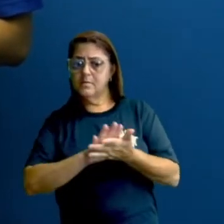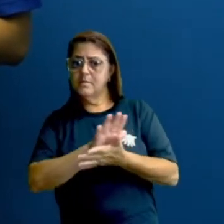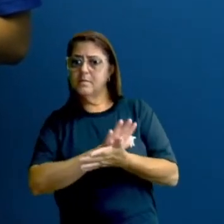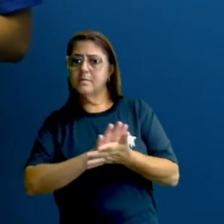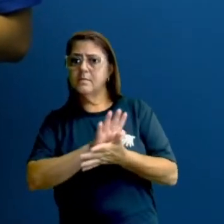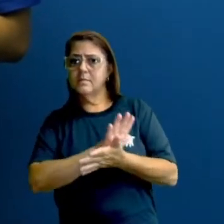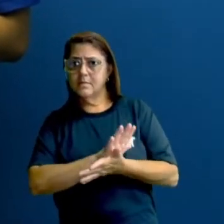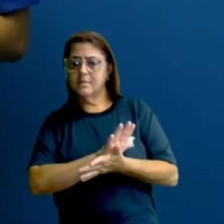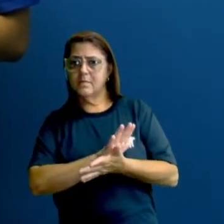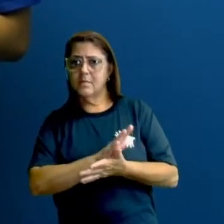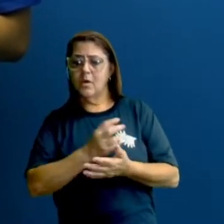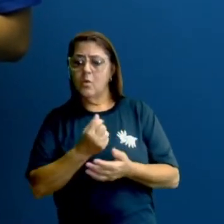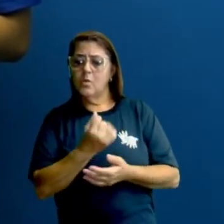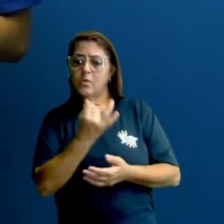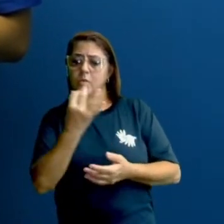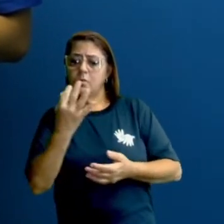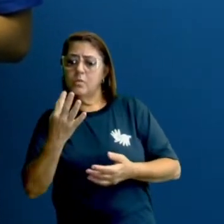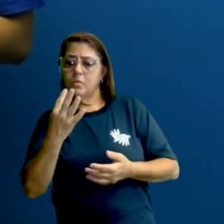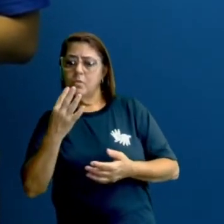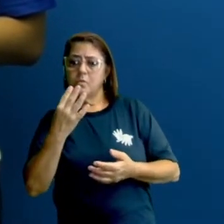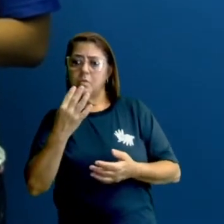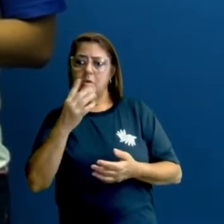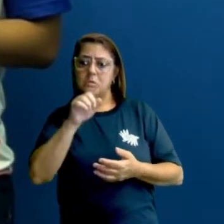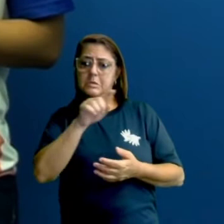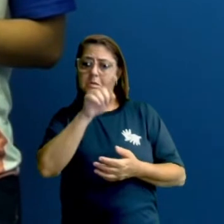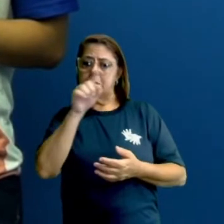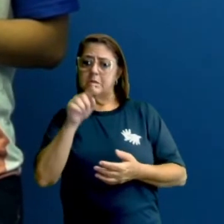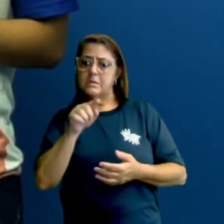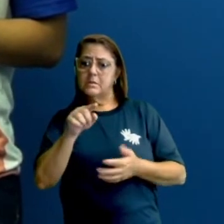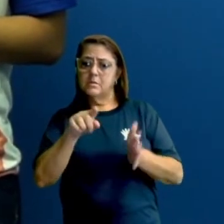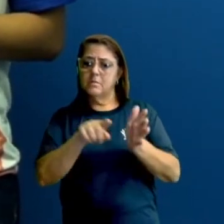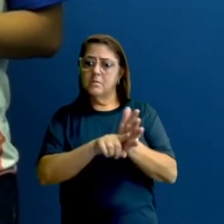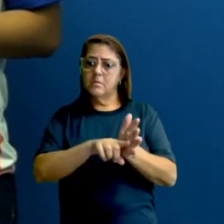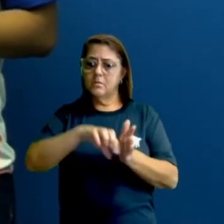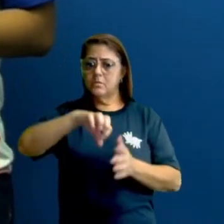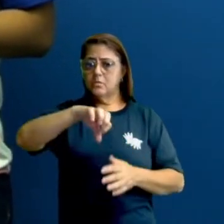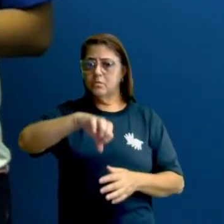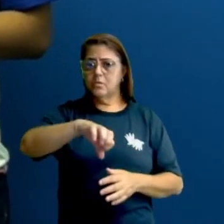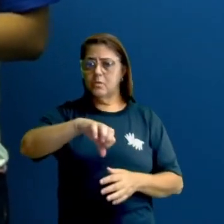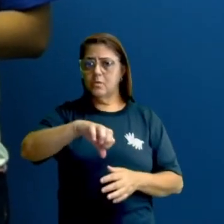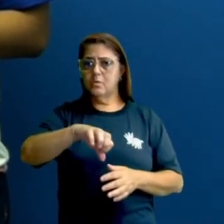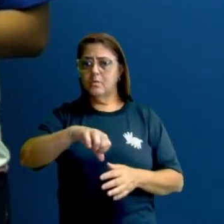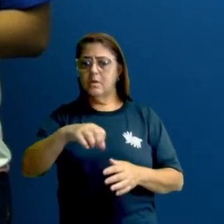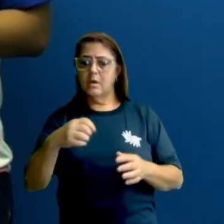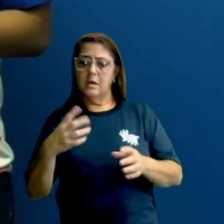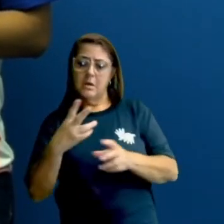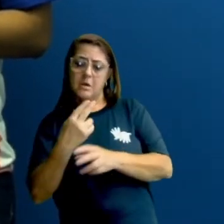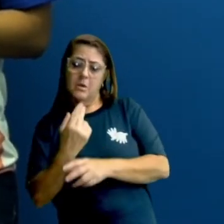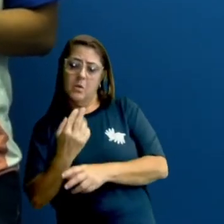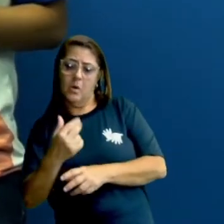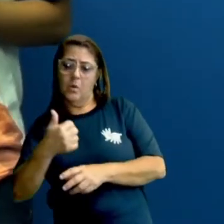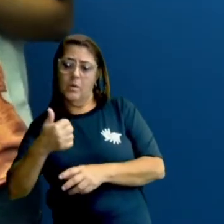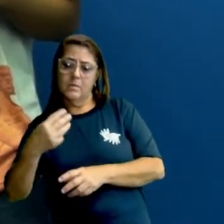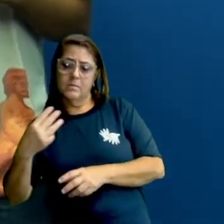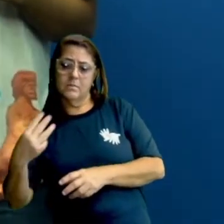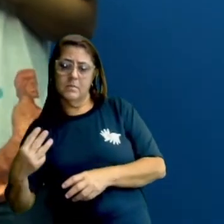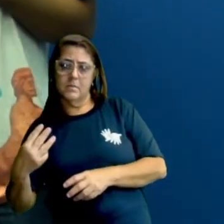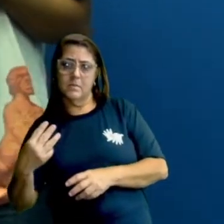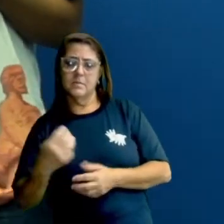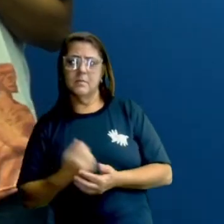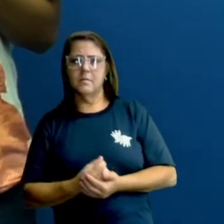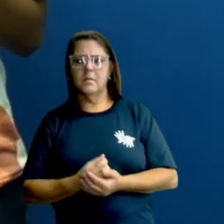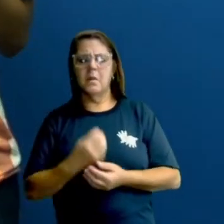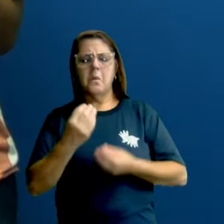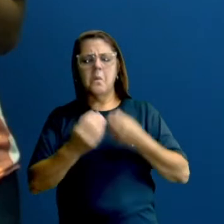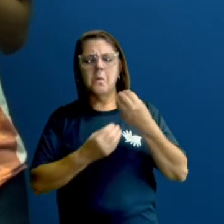gente sabe que o número desconhecido menos 9 daria 13, certo? Para a